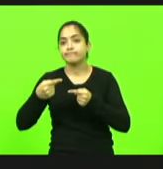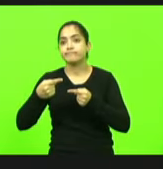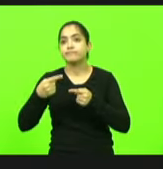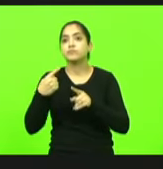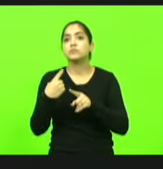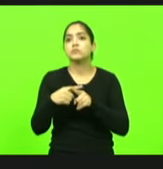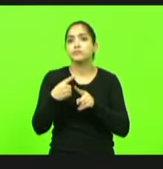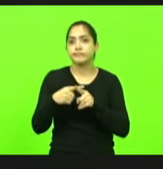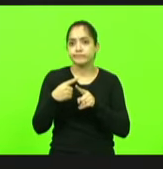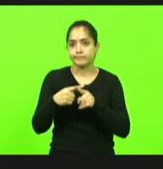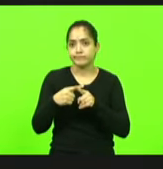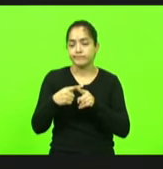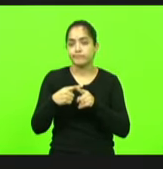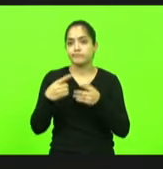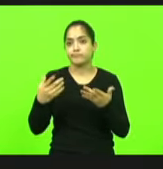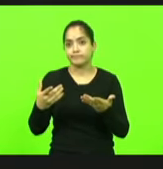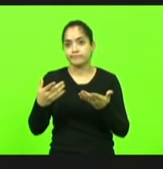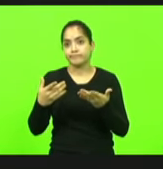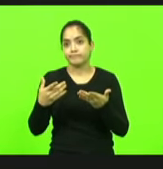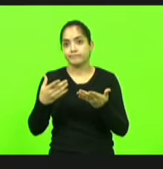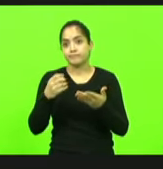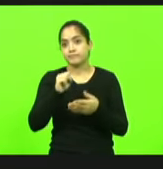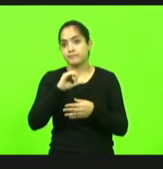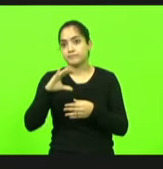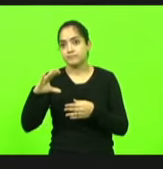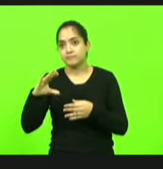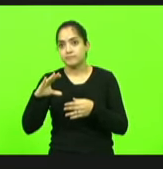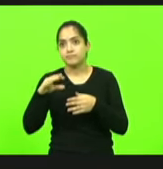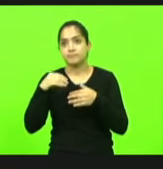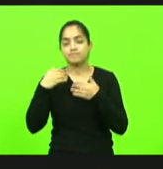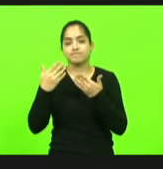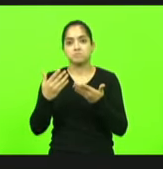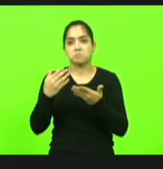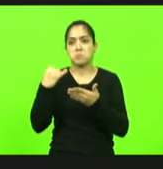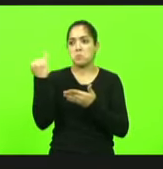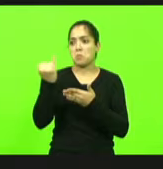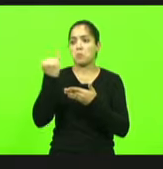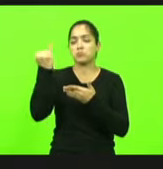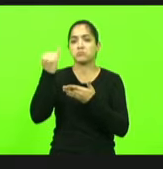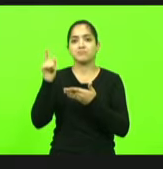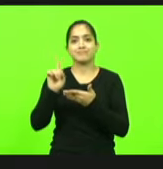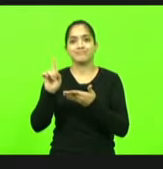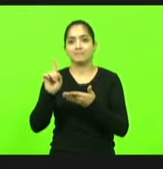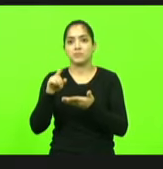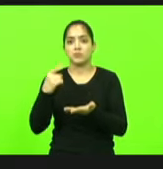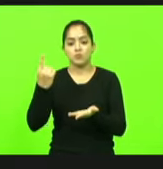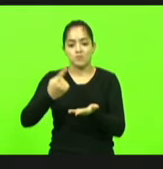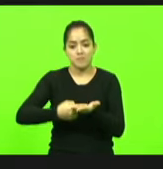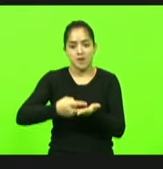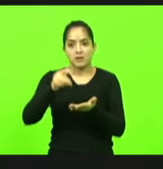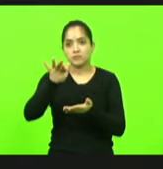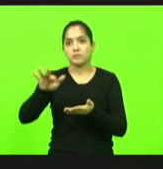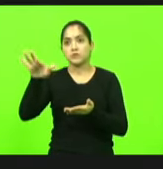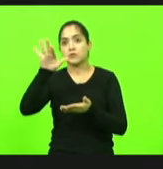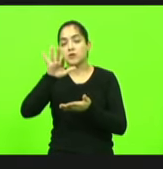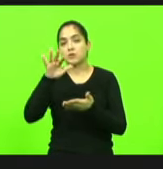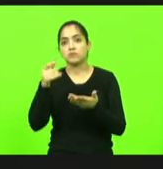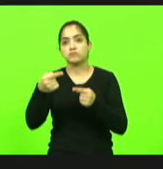porque Santa Catarina, infelizmente, é desimportante no nosso pacto federativo. Nós somos